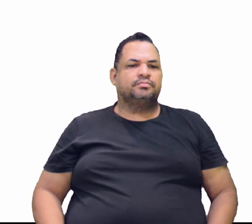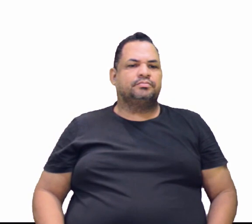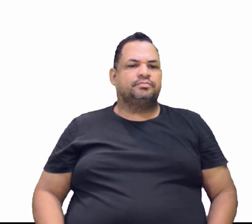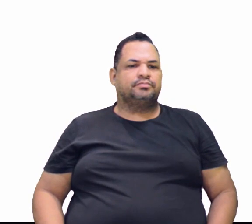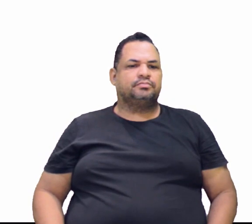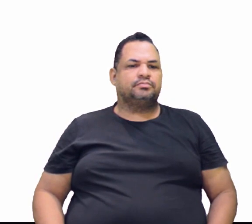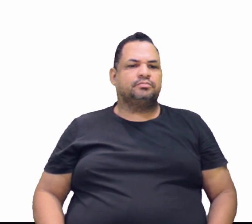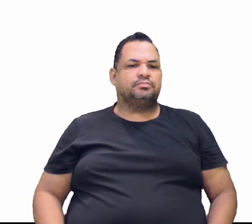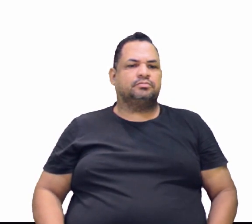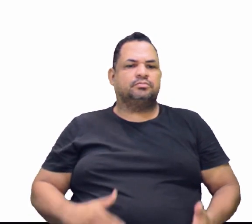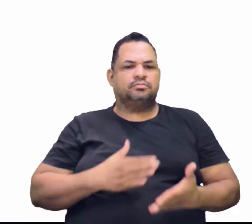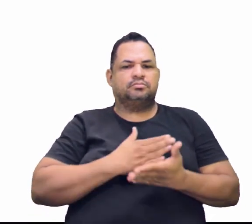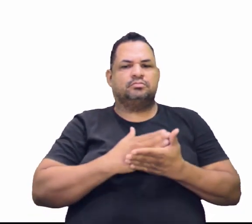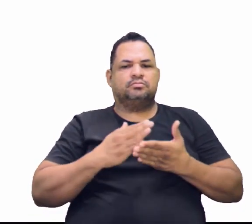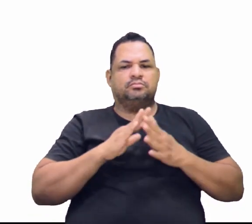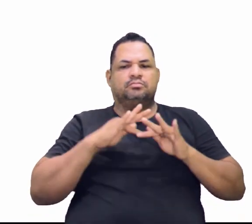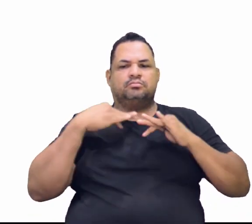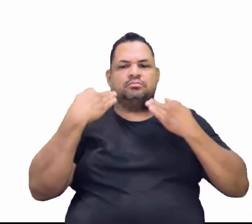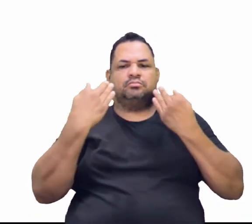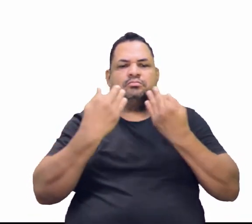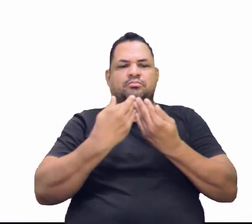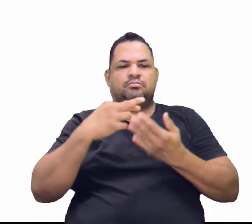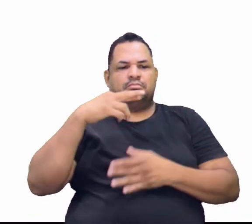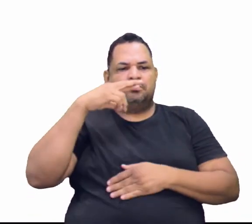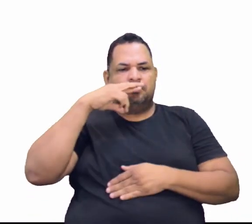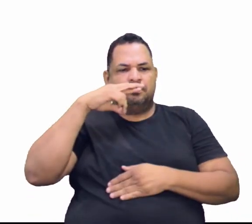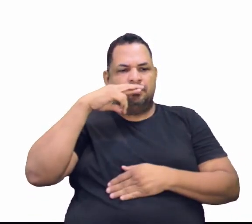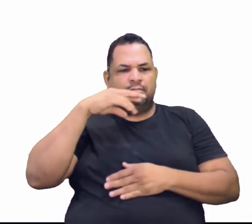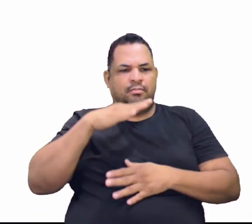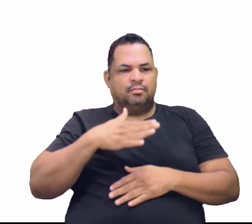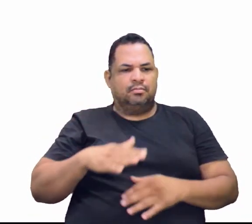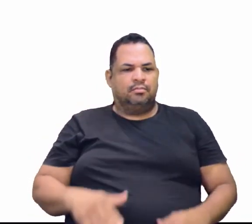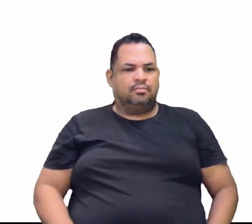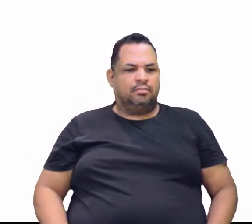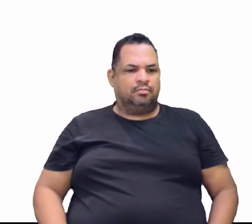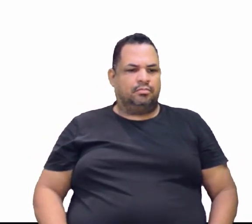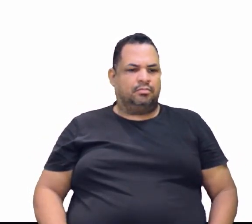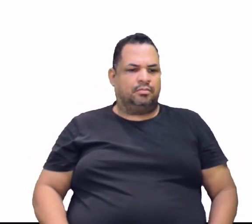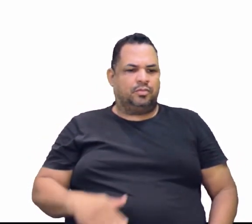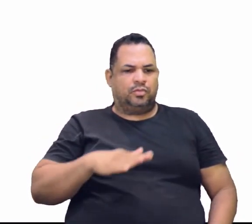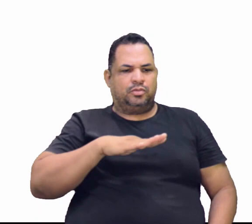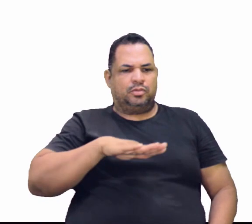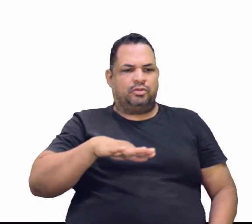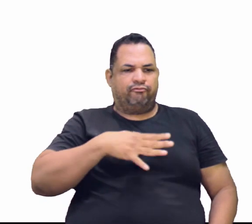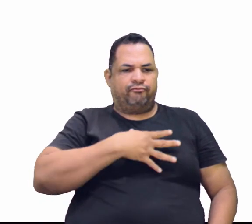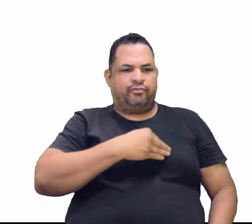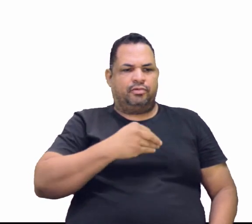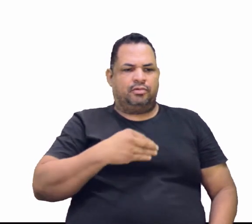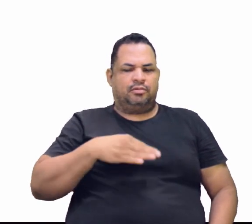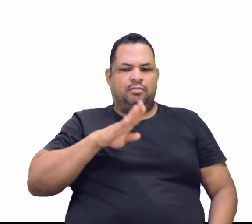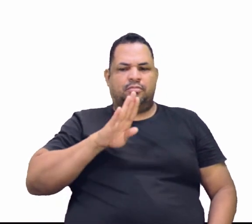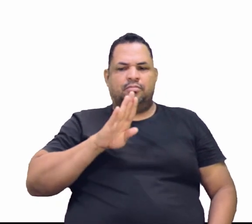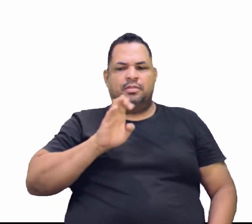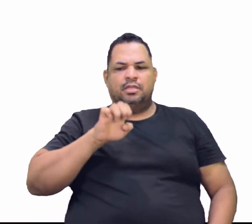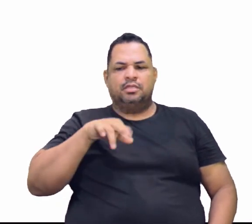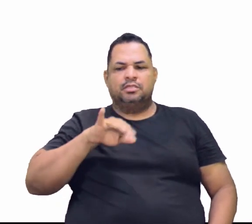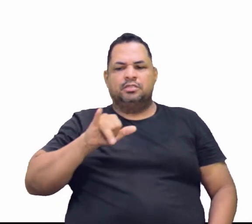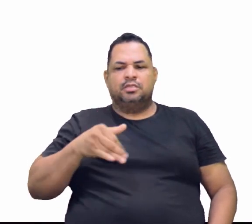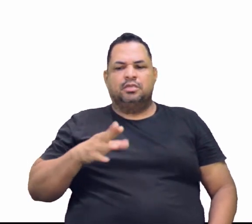Essa começa a família do Rondon. Esse aqui é o menino Benjamin Rondon. Vem para